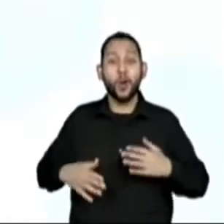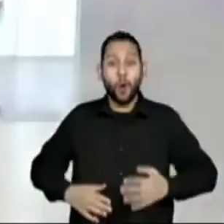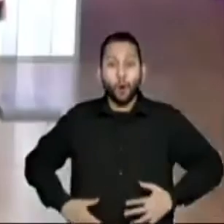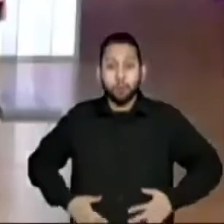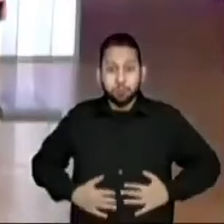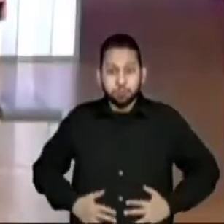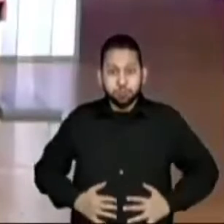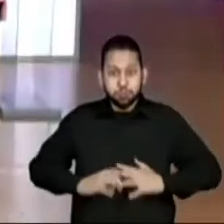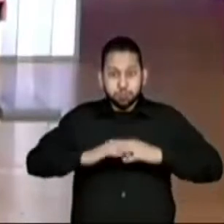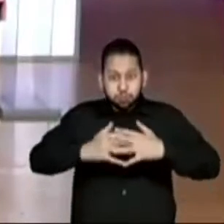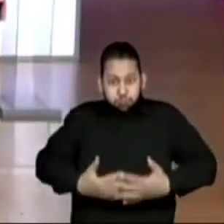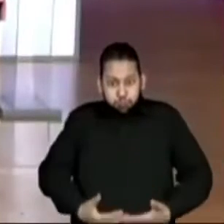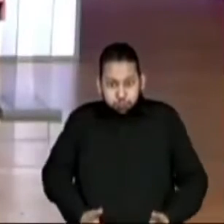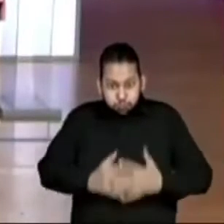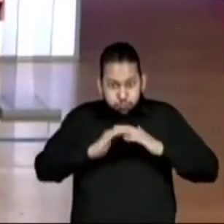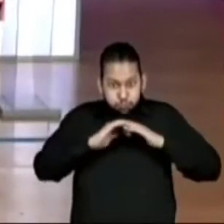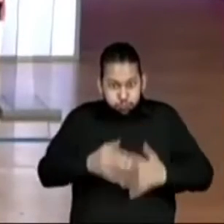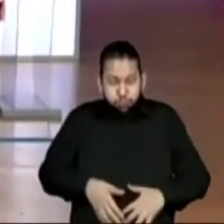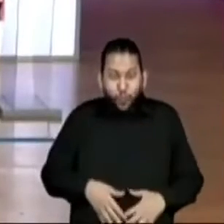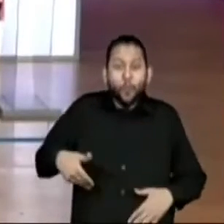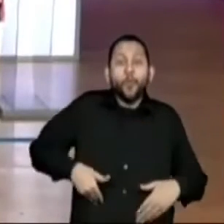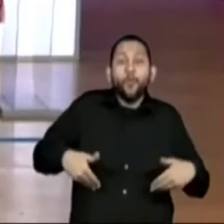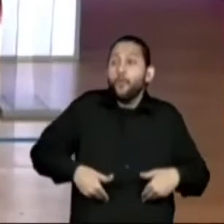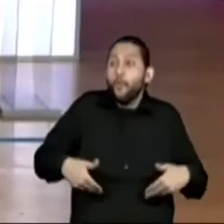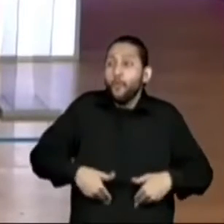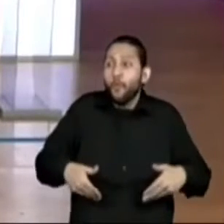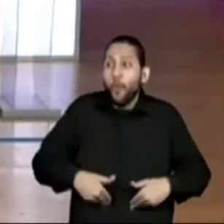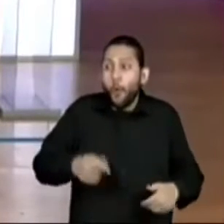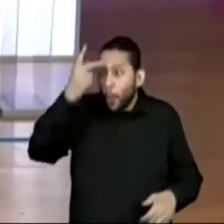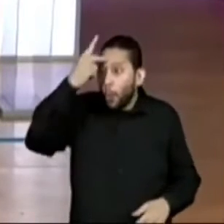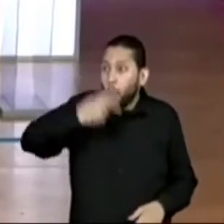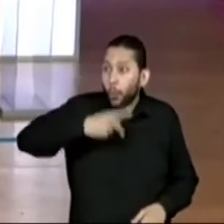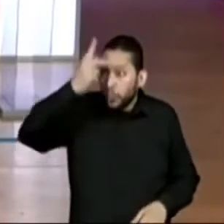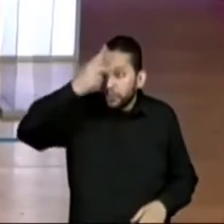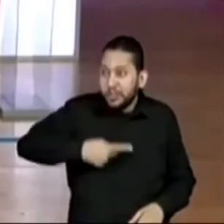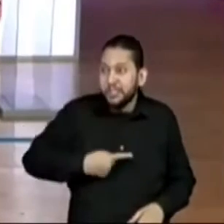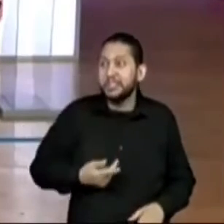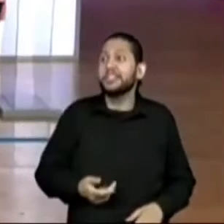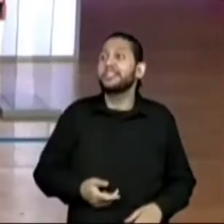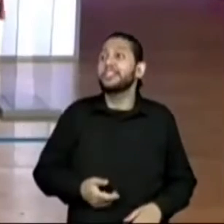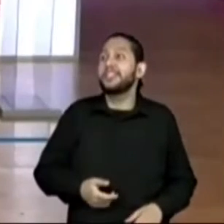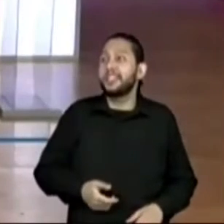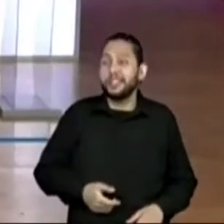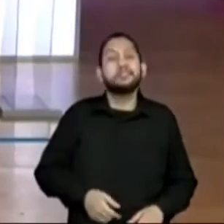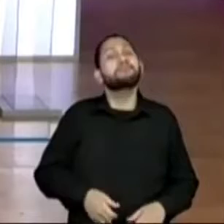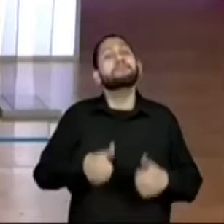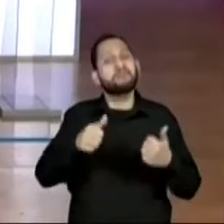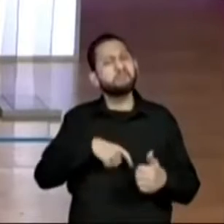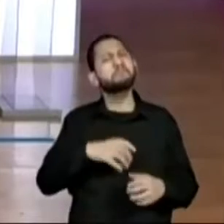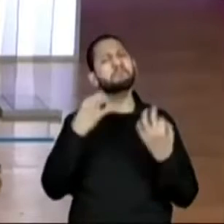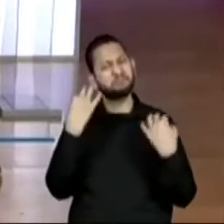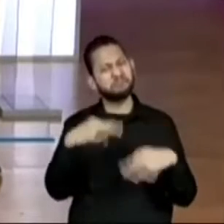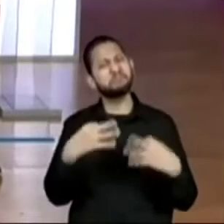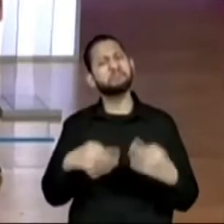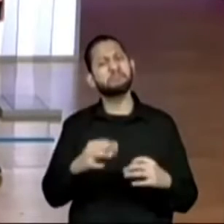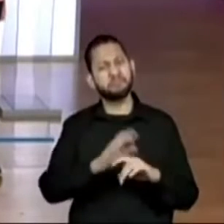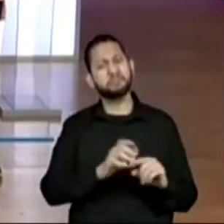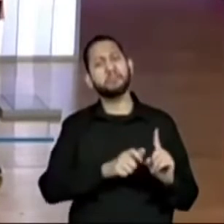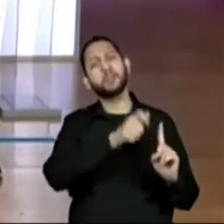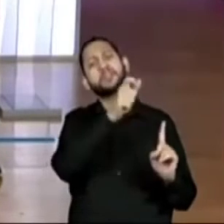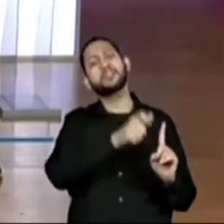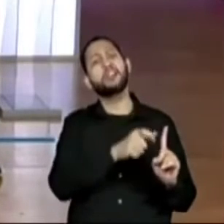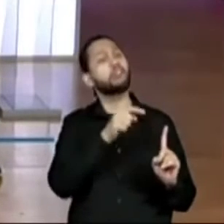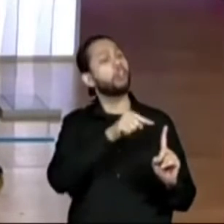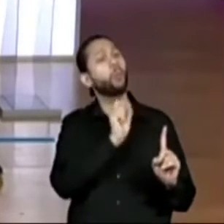Gordinho, peludo. Esfomeado. Aí alguém falou que ele é egoísta também. Também, tem todas essas que